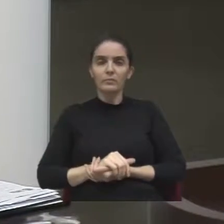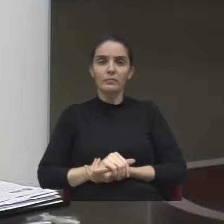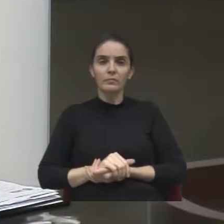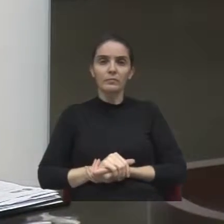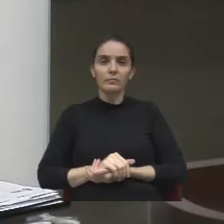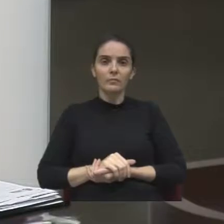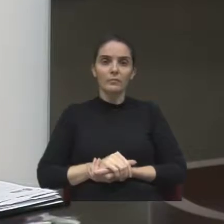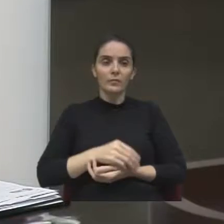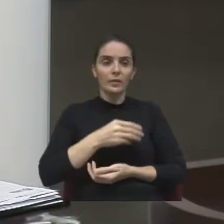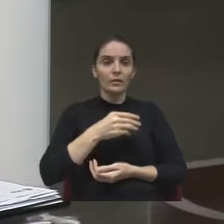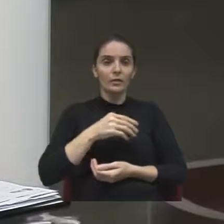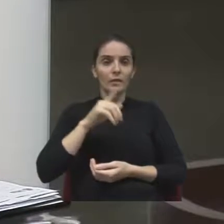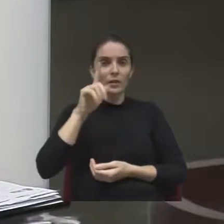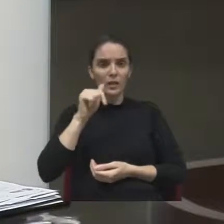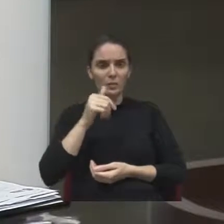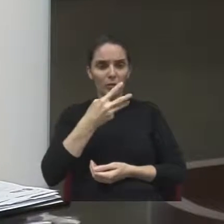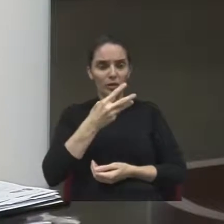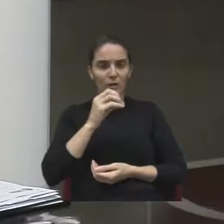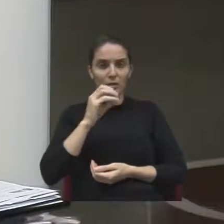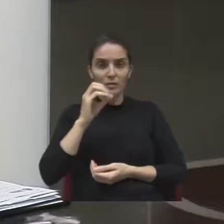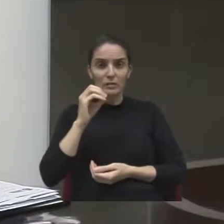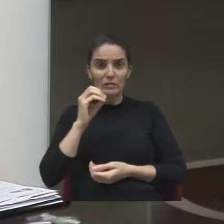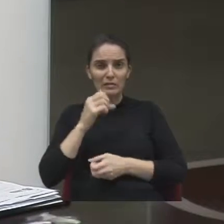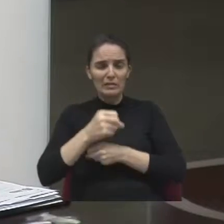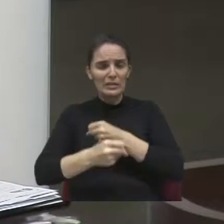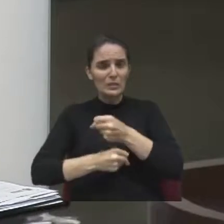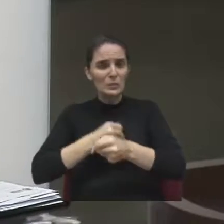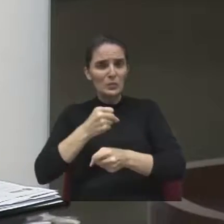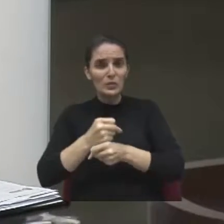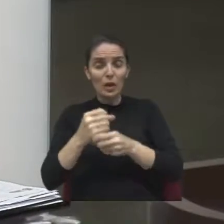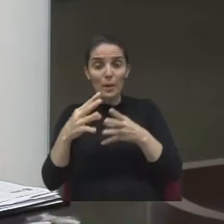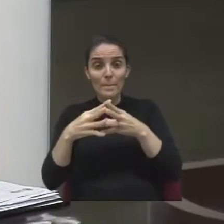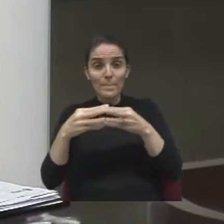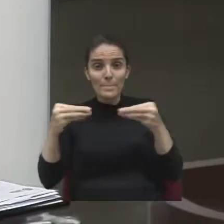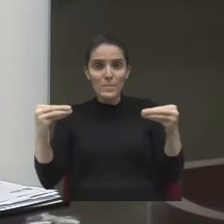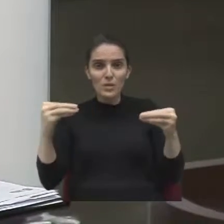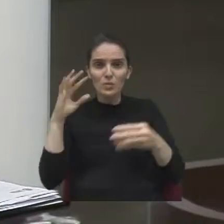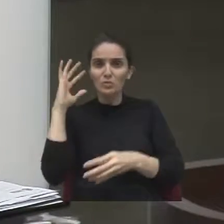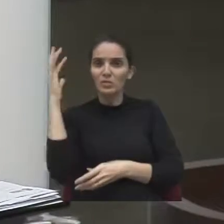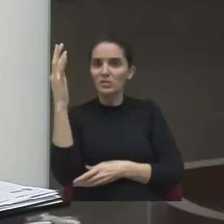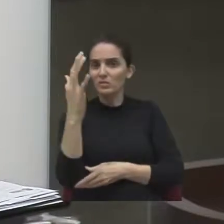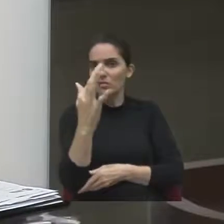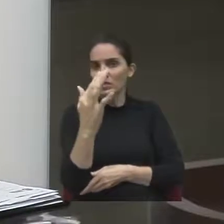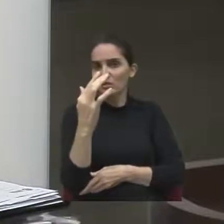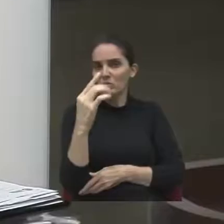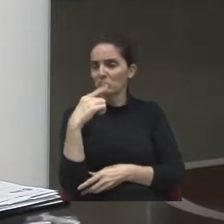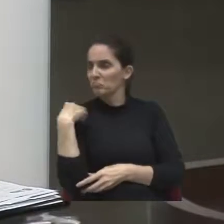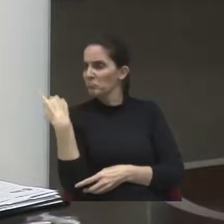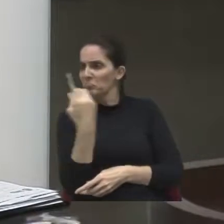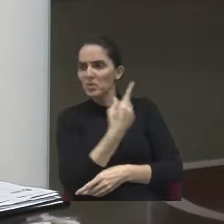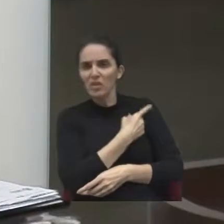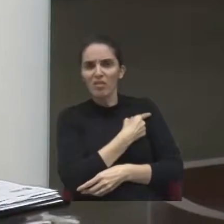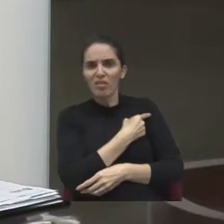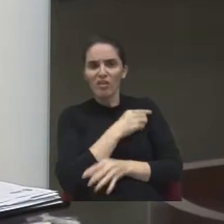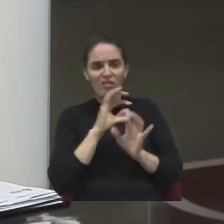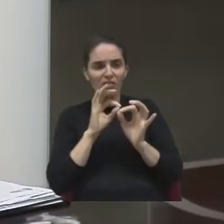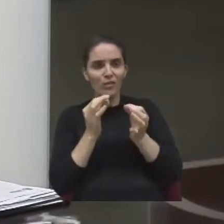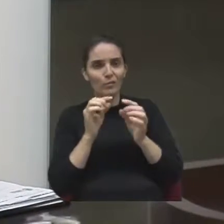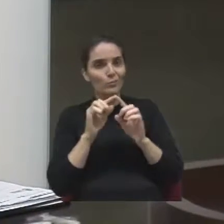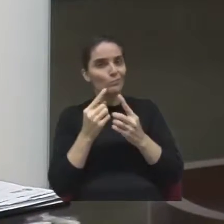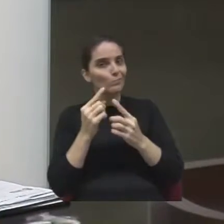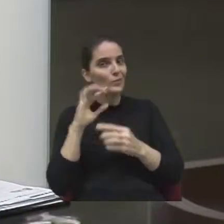natureza. Uma coisa tão insignificante que, para a gente, é tão banal, mas que talvez para a Mãe Natureza não